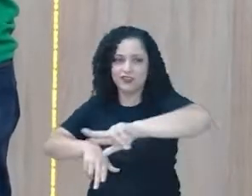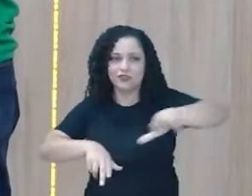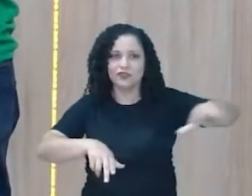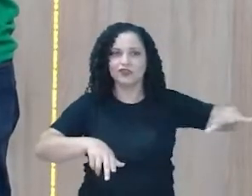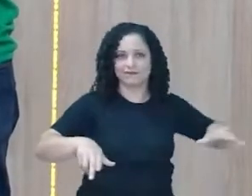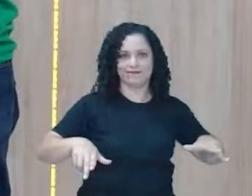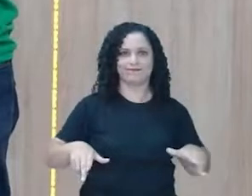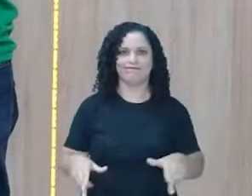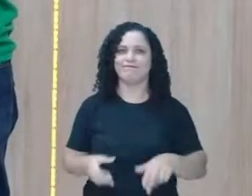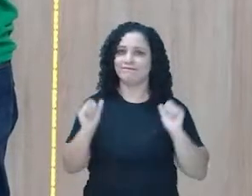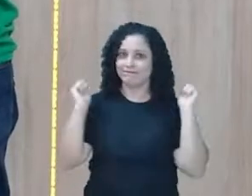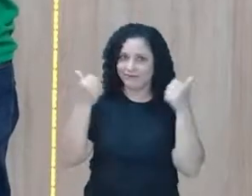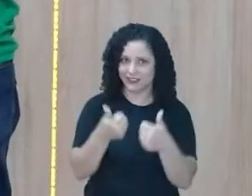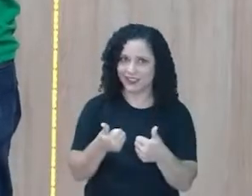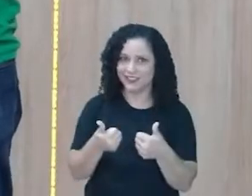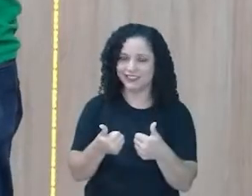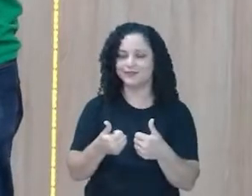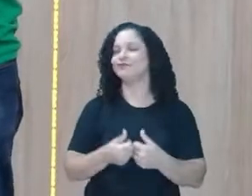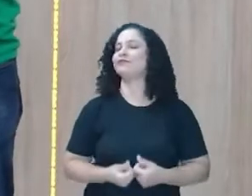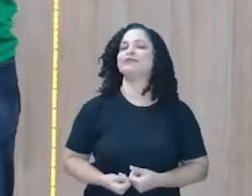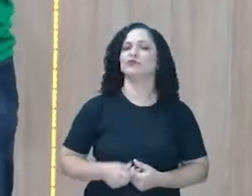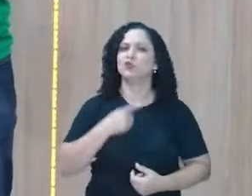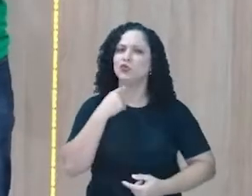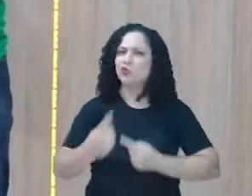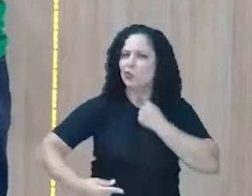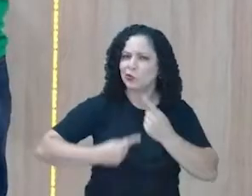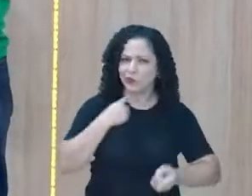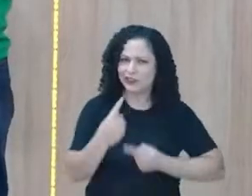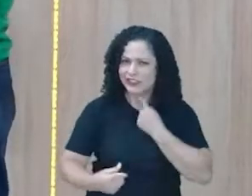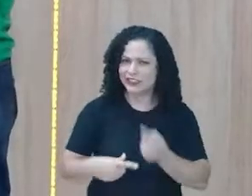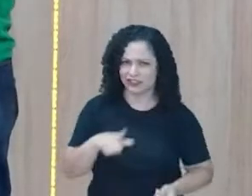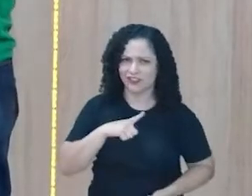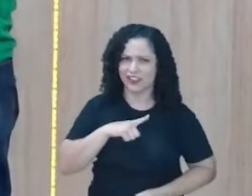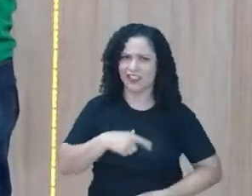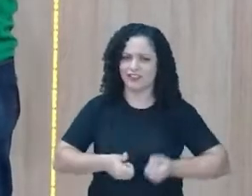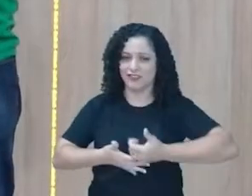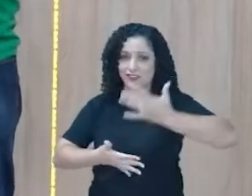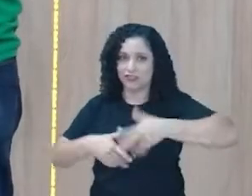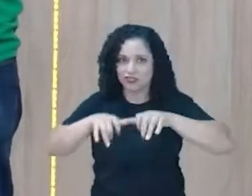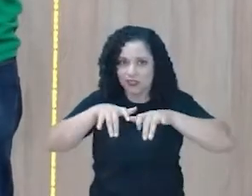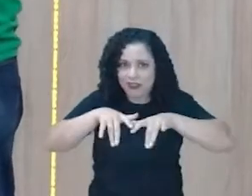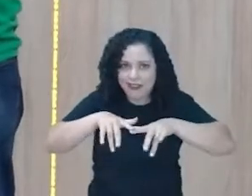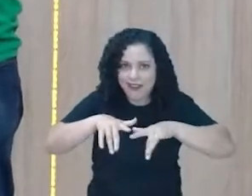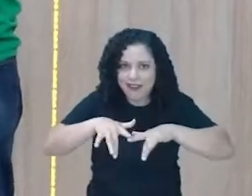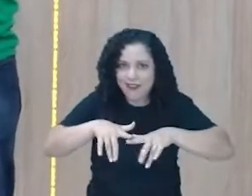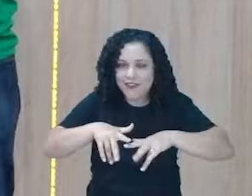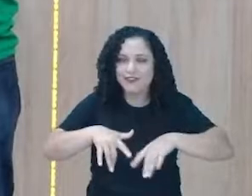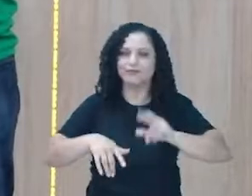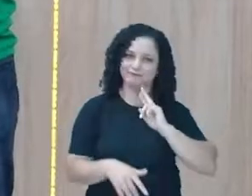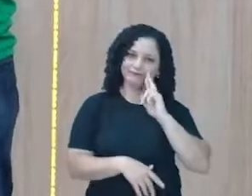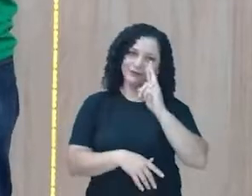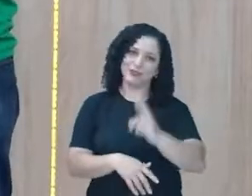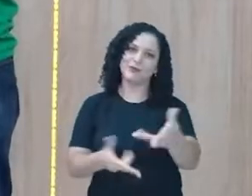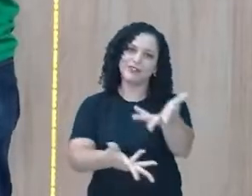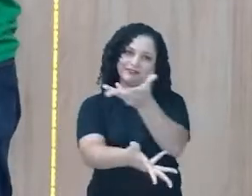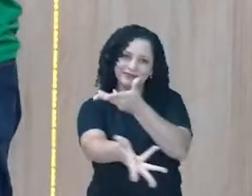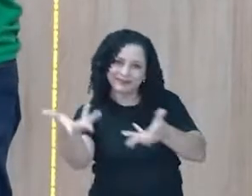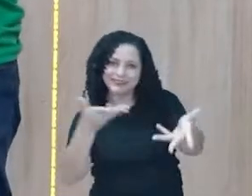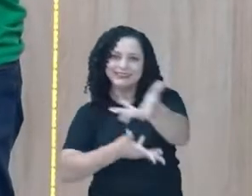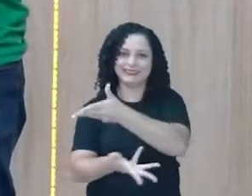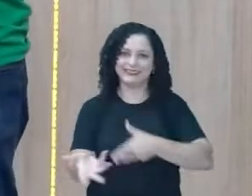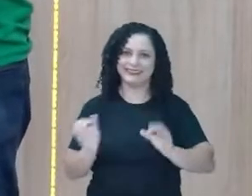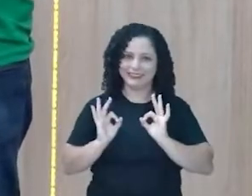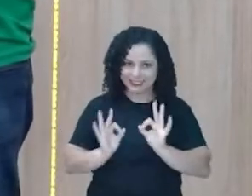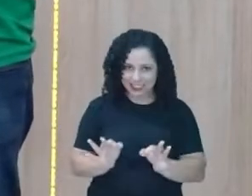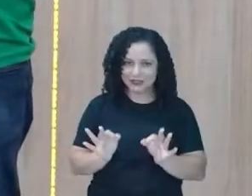Tranquilo, pessoal? Tá dando para acompanhar direitinho? Qualquer coisa, manda a dúvida, né? Escreve pra gente que a gente vai fazendo essa interação, vai trocando